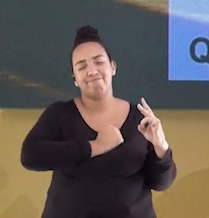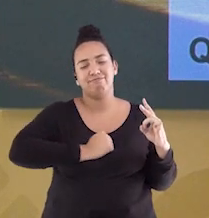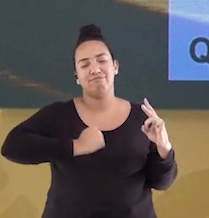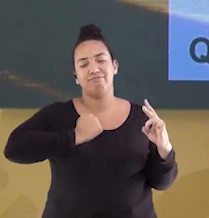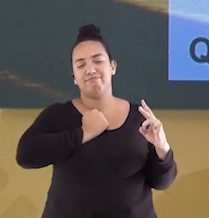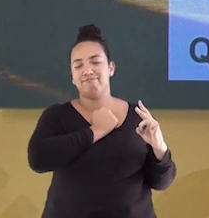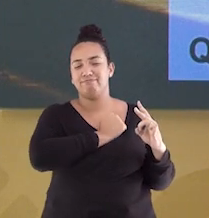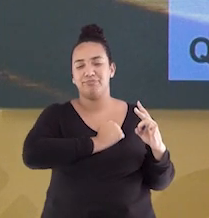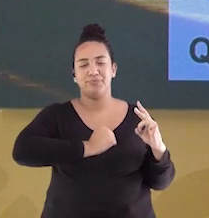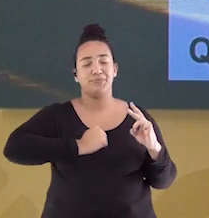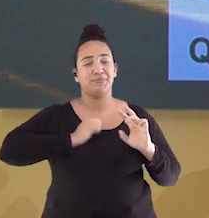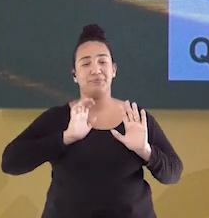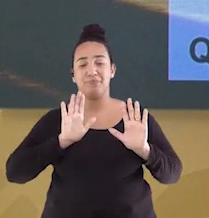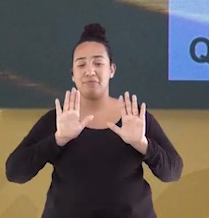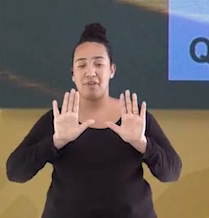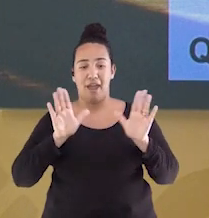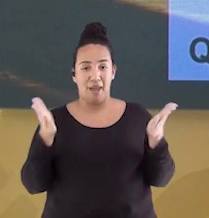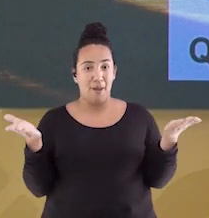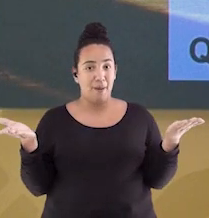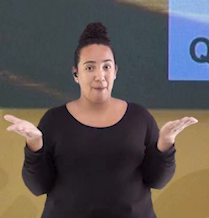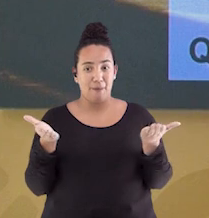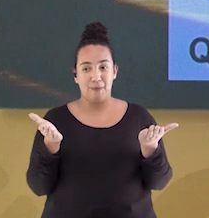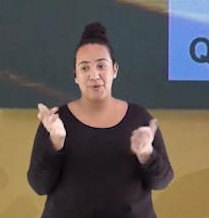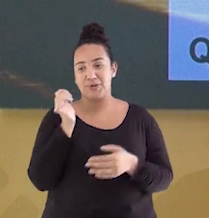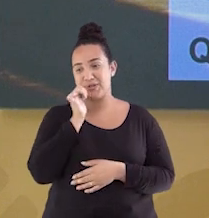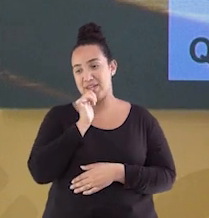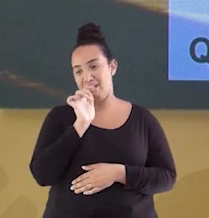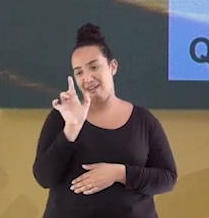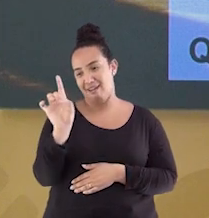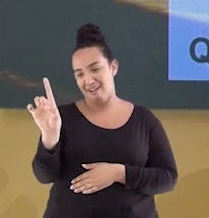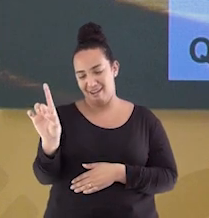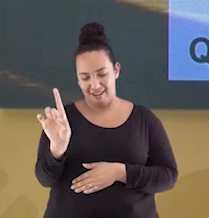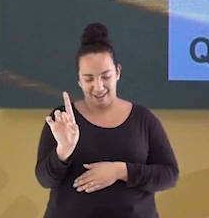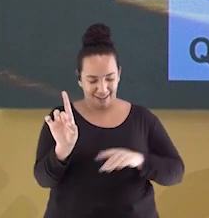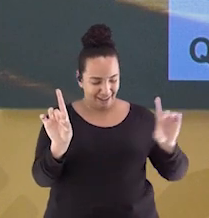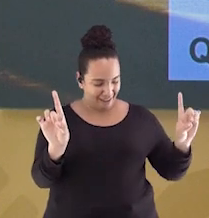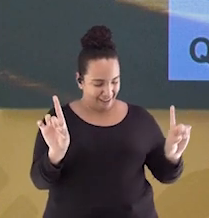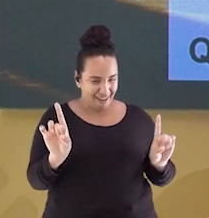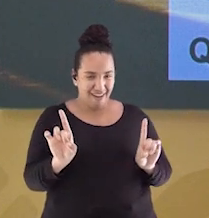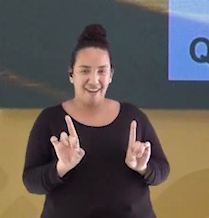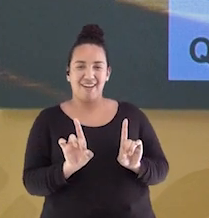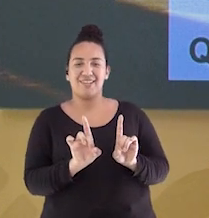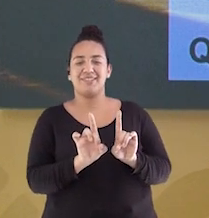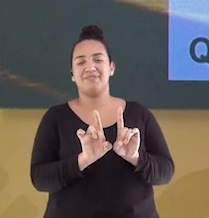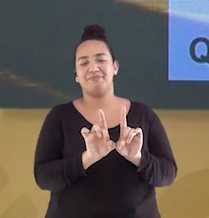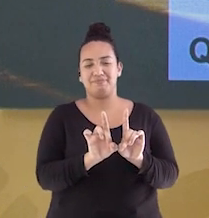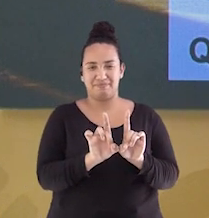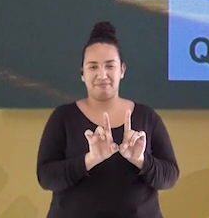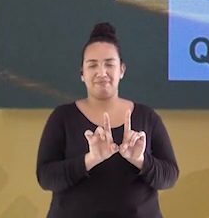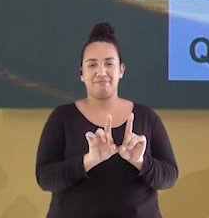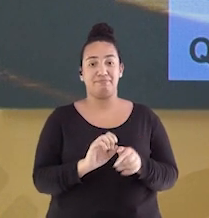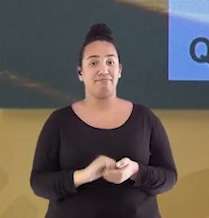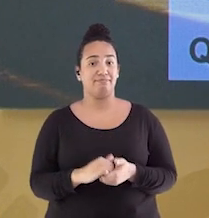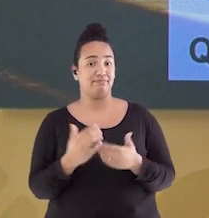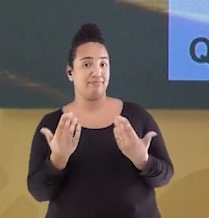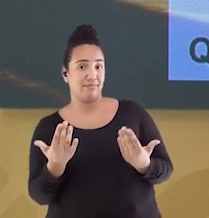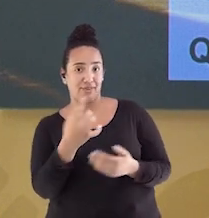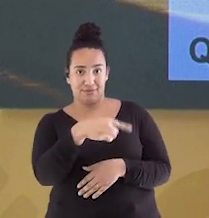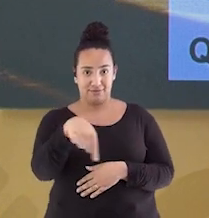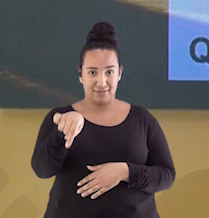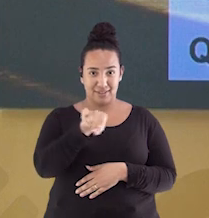mas hoje é o dia que ela prometeu voltar. O que vocês acharam? Ficou